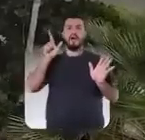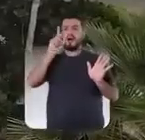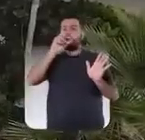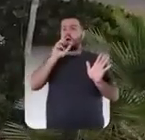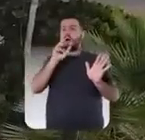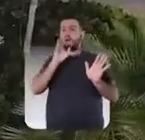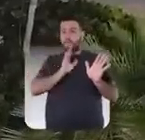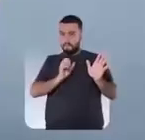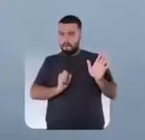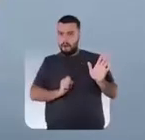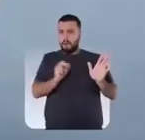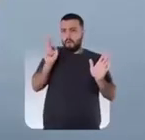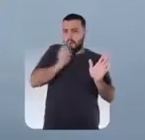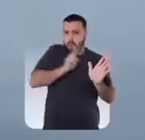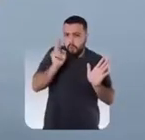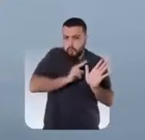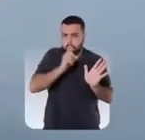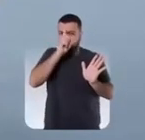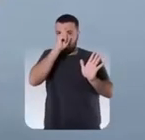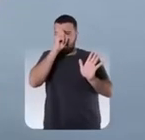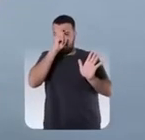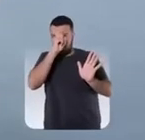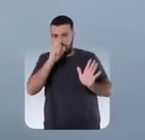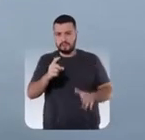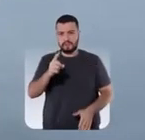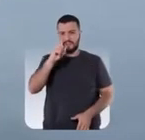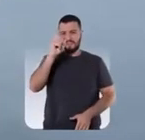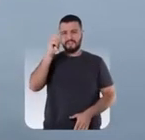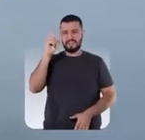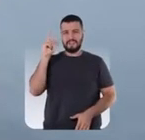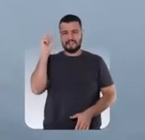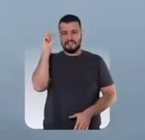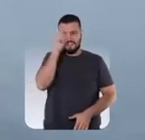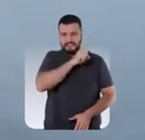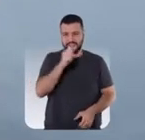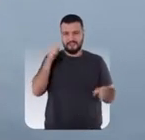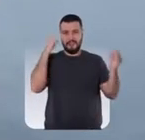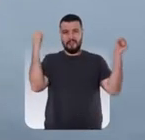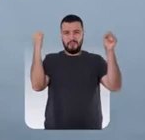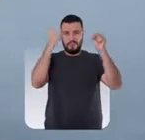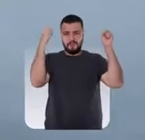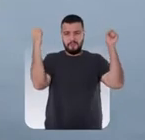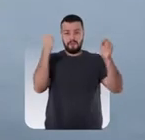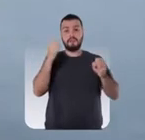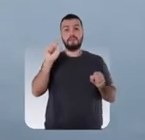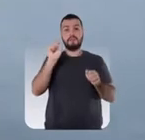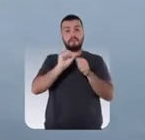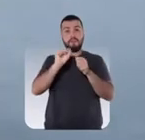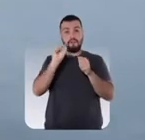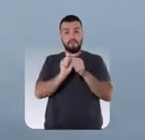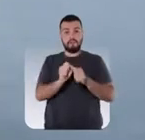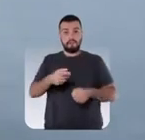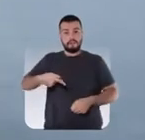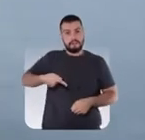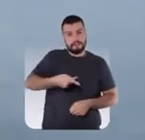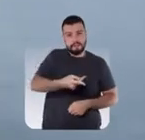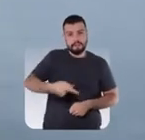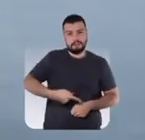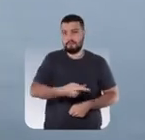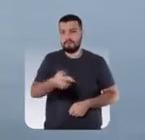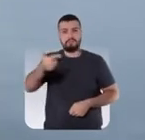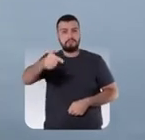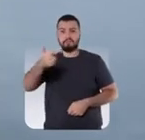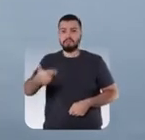hospital lotado, com dificuldades de ambulância, com grandes dificuldades para realizar cirurgias, nem sequer uma